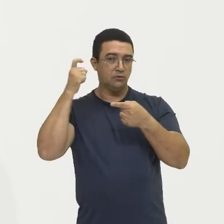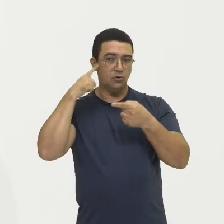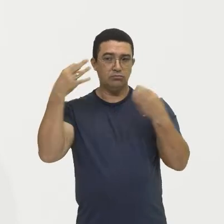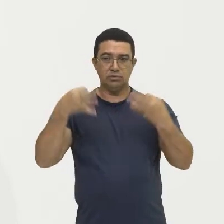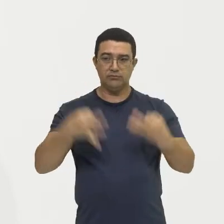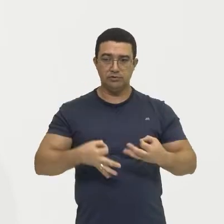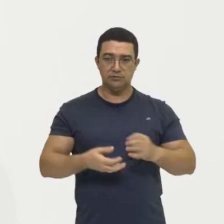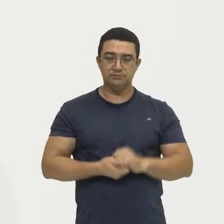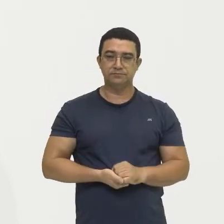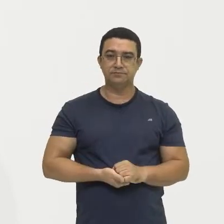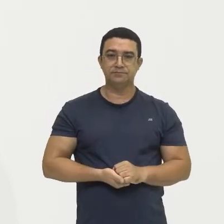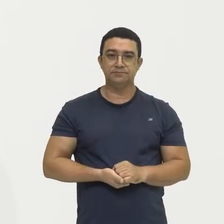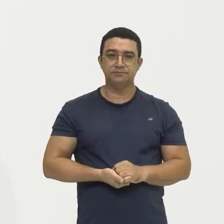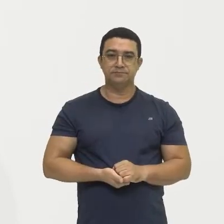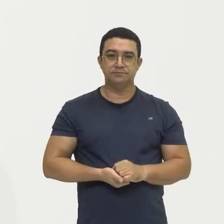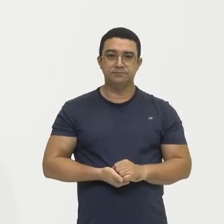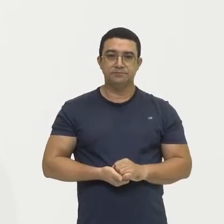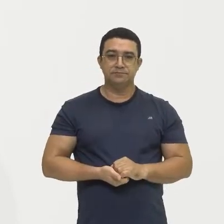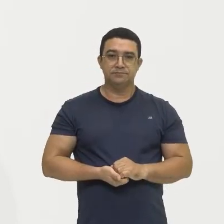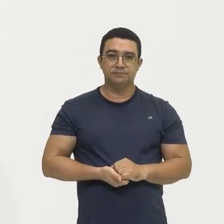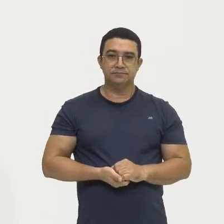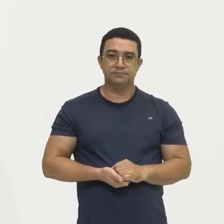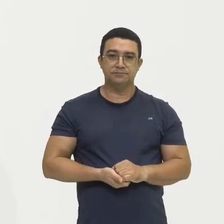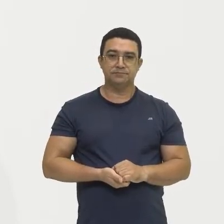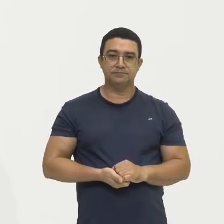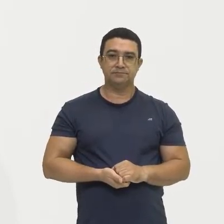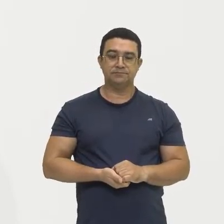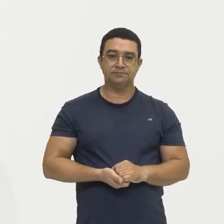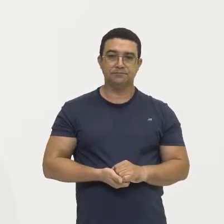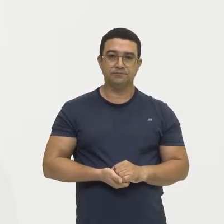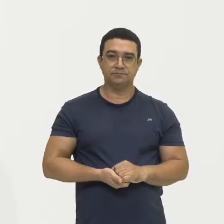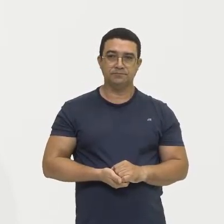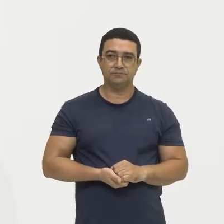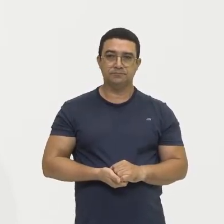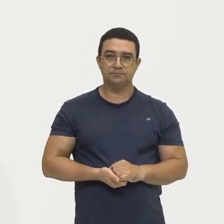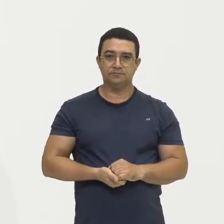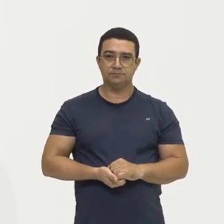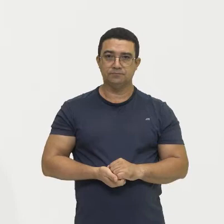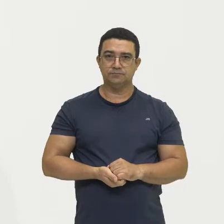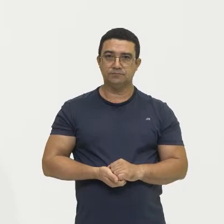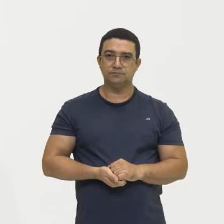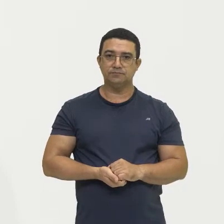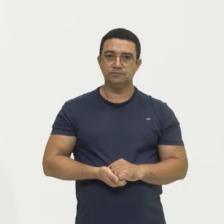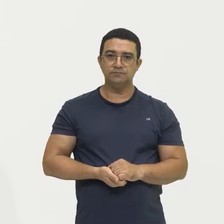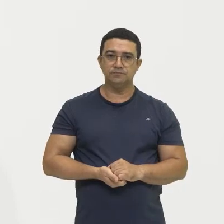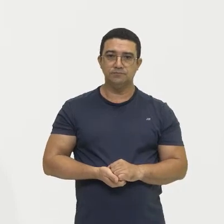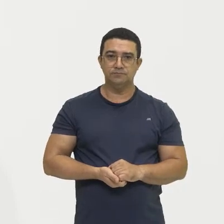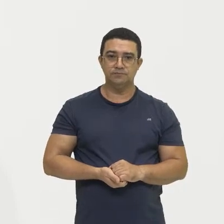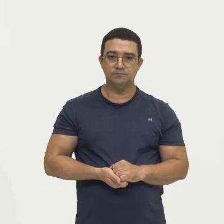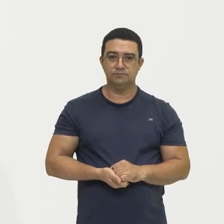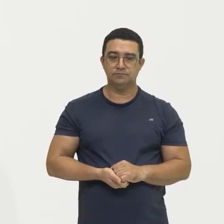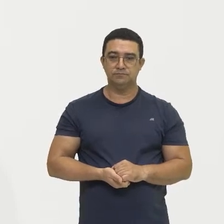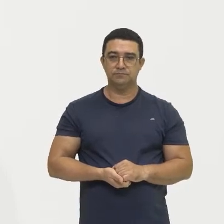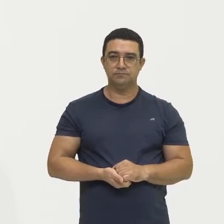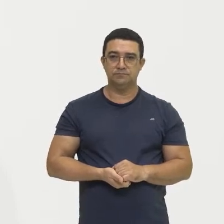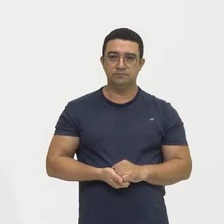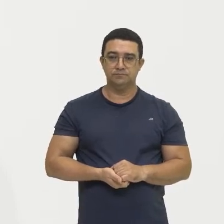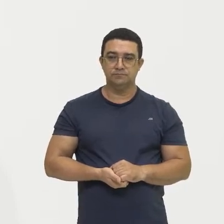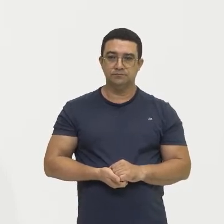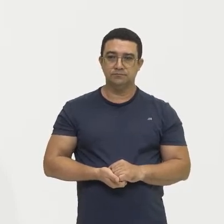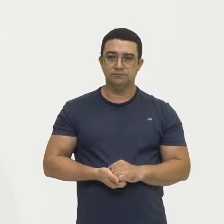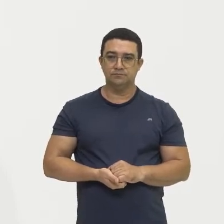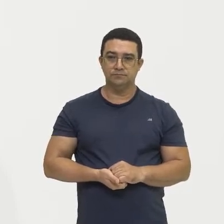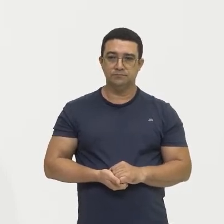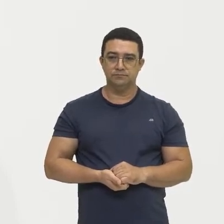perfeito. E, mais uma vez, alternada, porque vai do meio para o final da estrofe. Tá